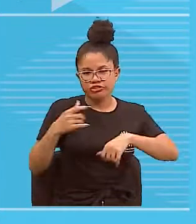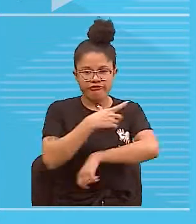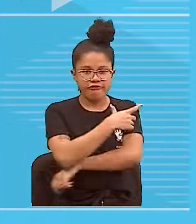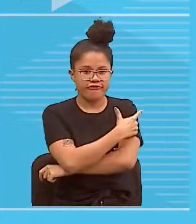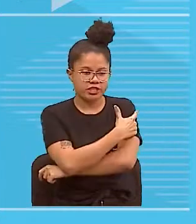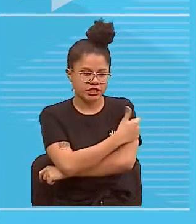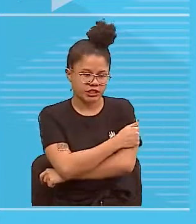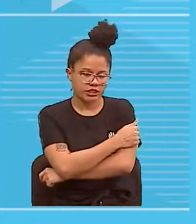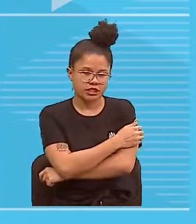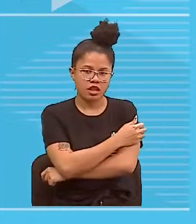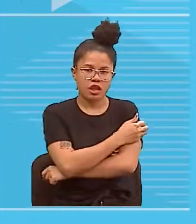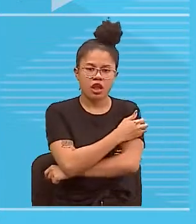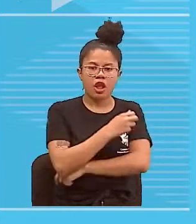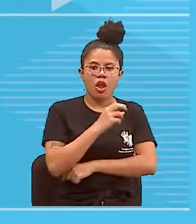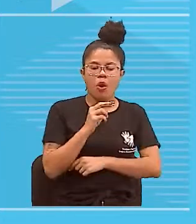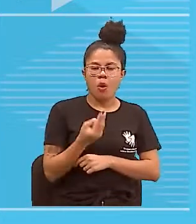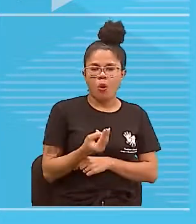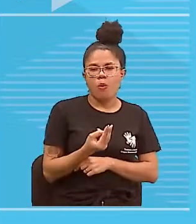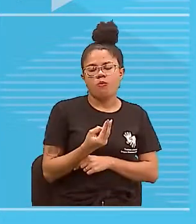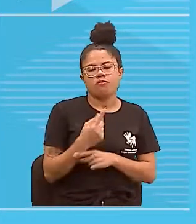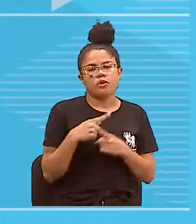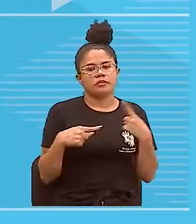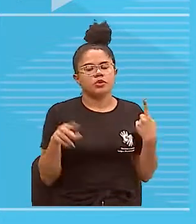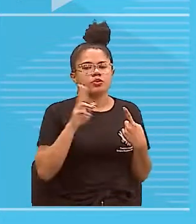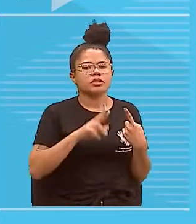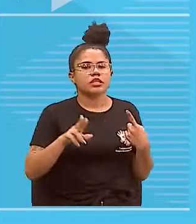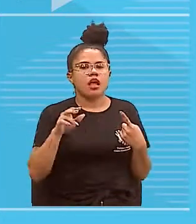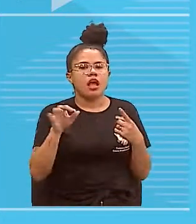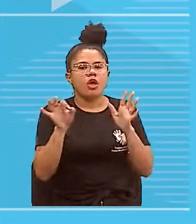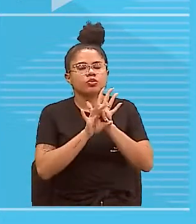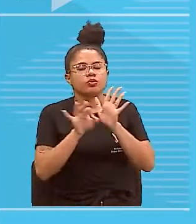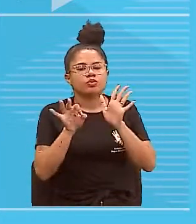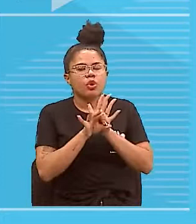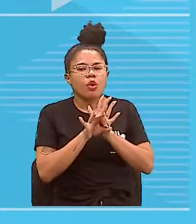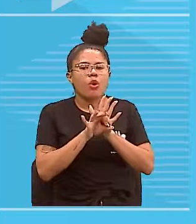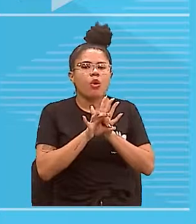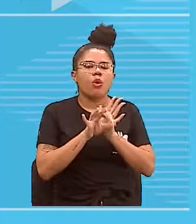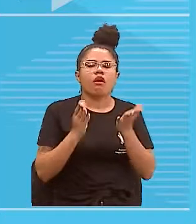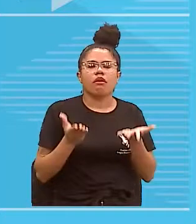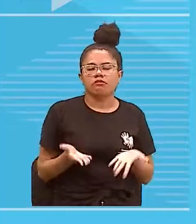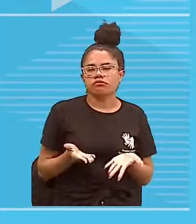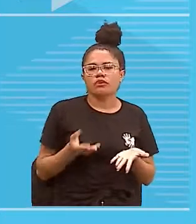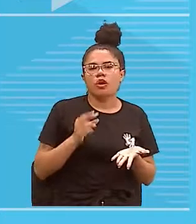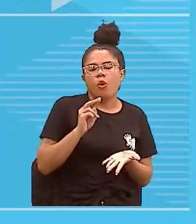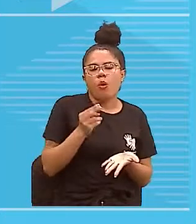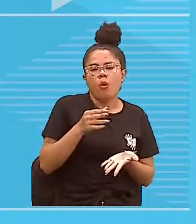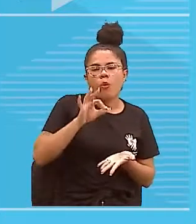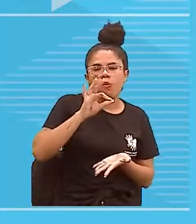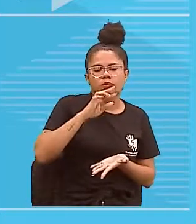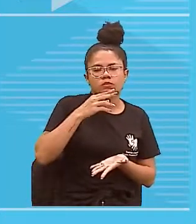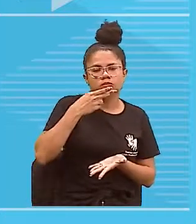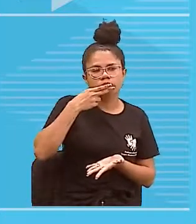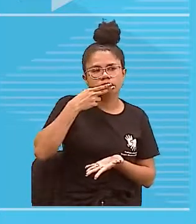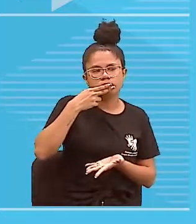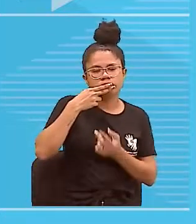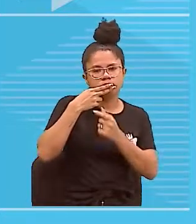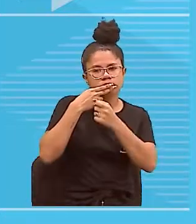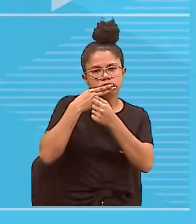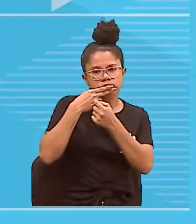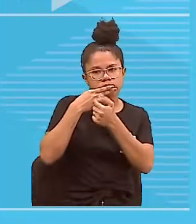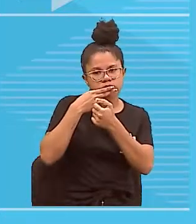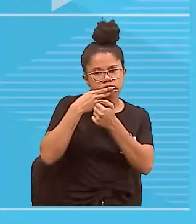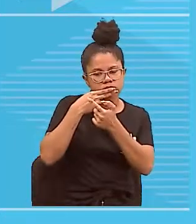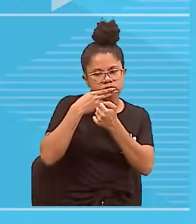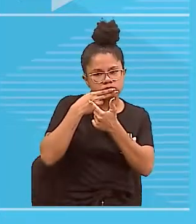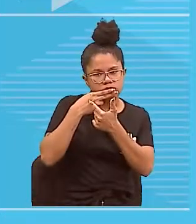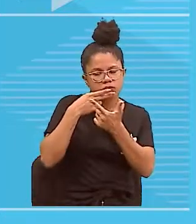ou uma campanha anti drogas ou anti tabagismo uso dos pronomes